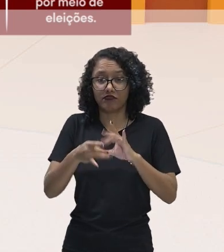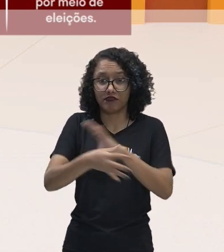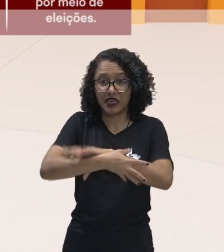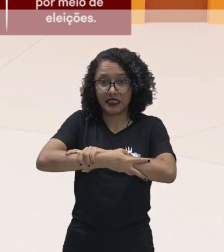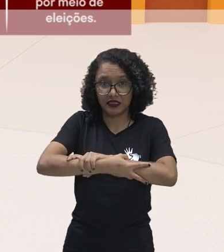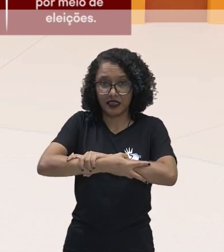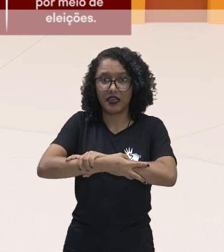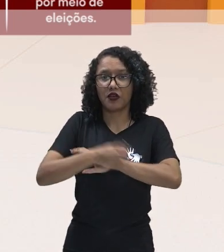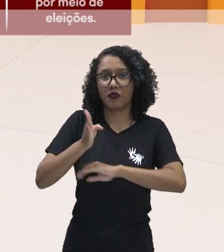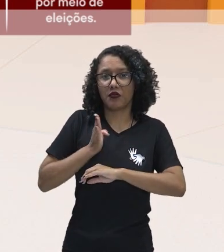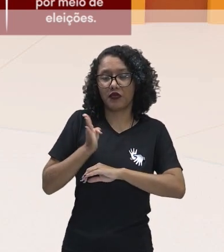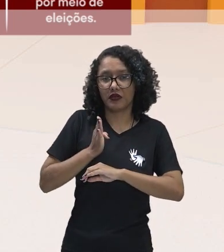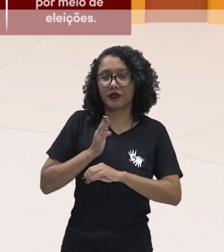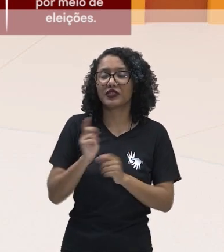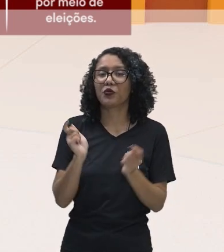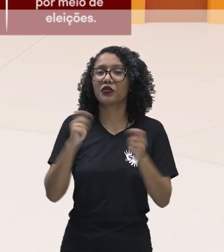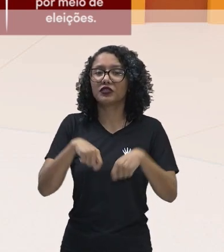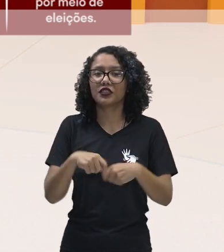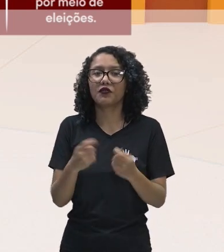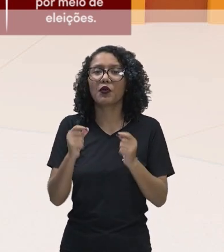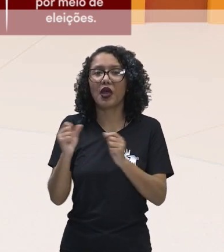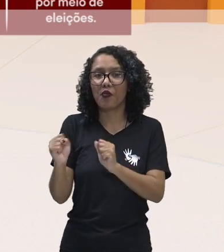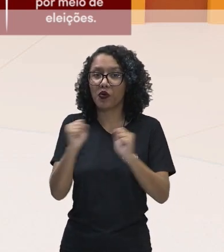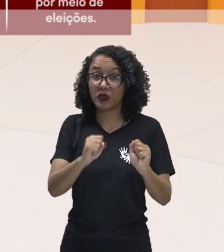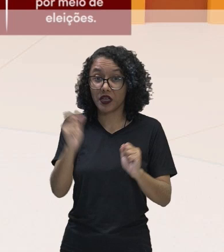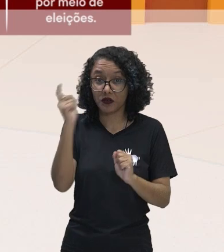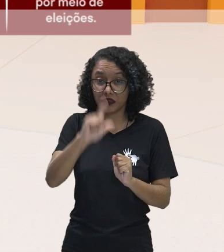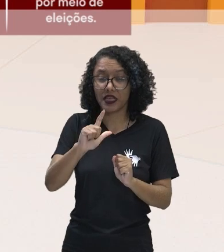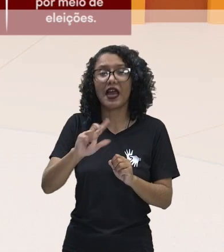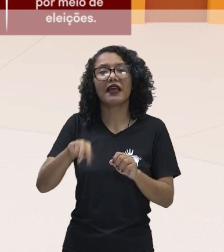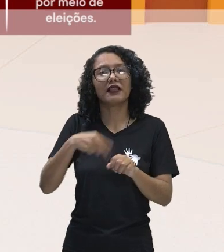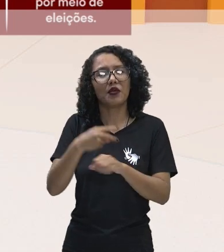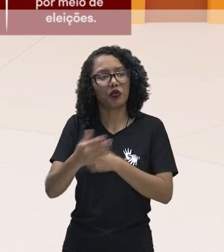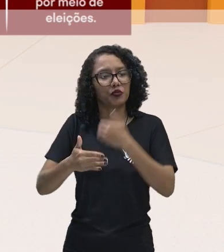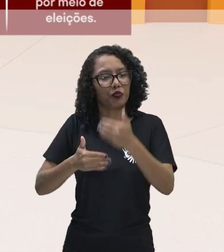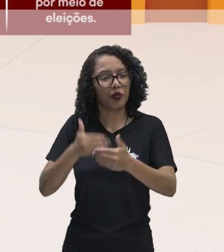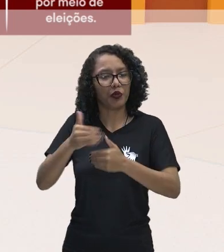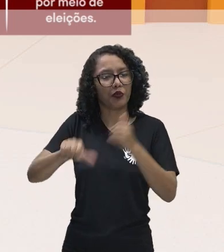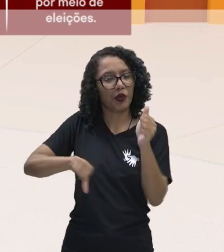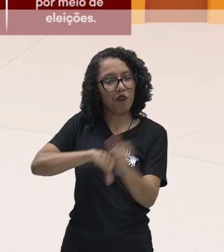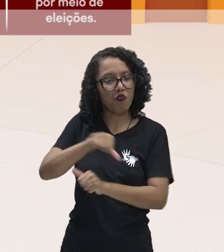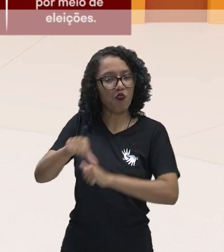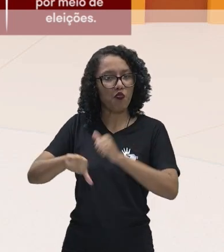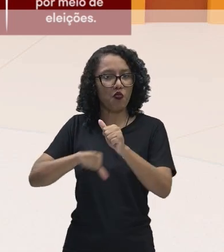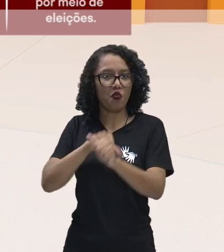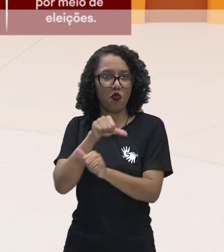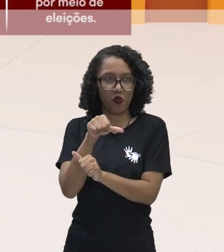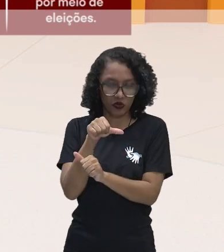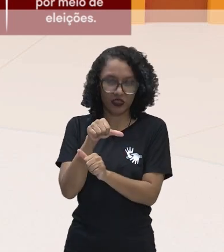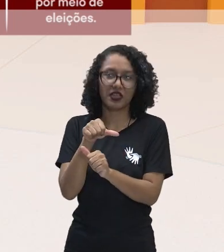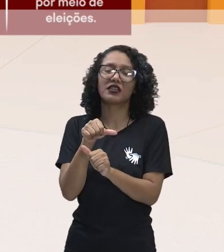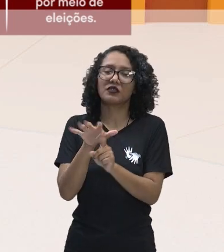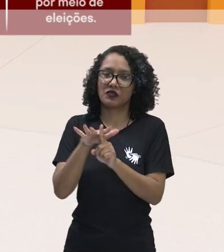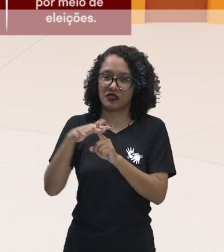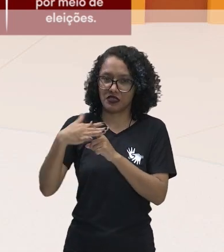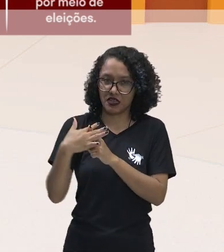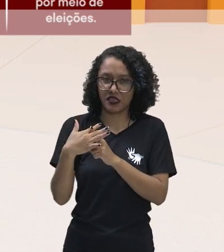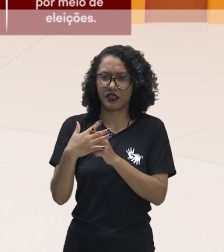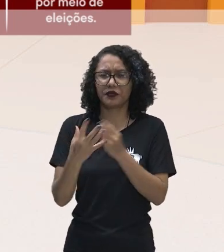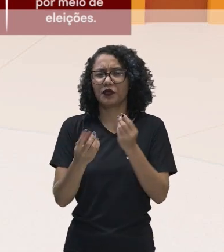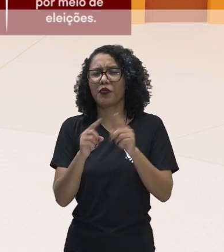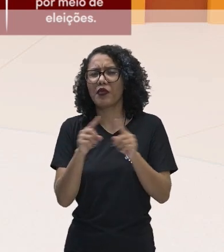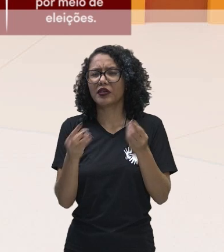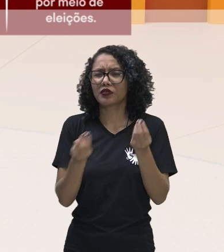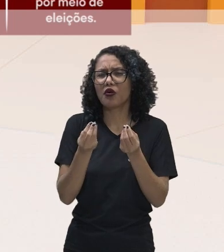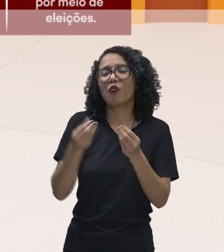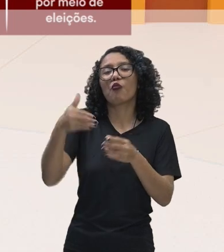chegar ao poder e depois evoluir para o socialismo por meio das eleições. Então, a gente